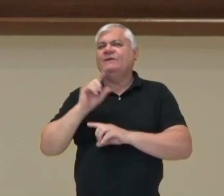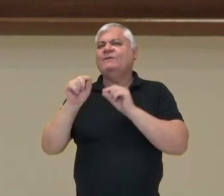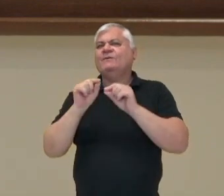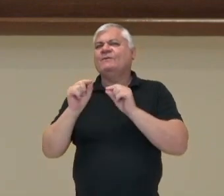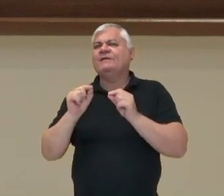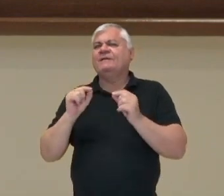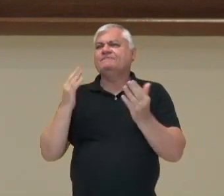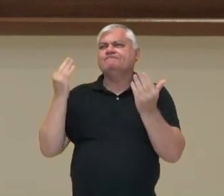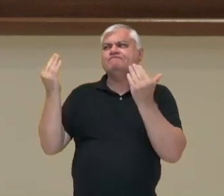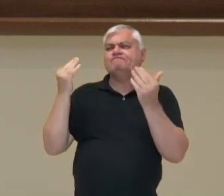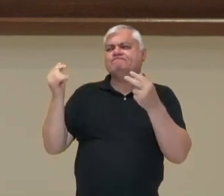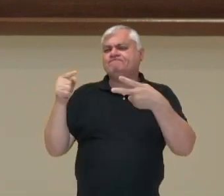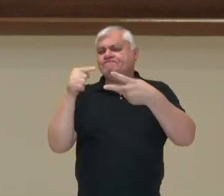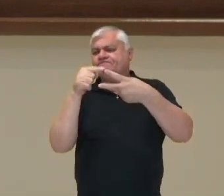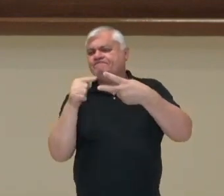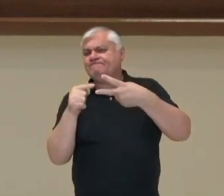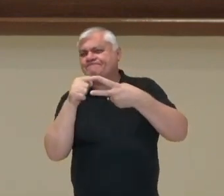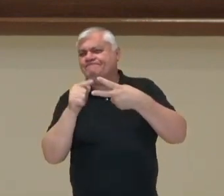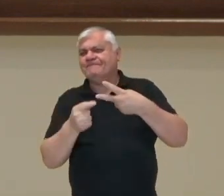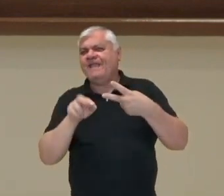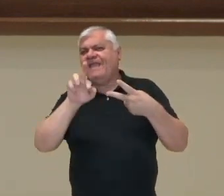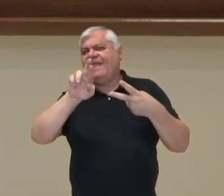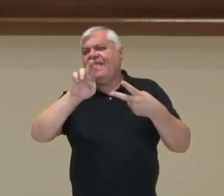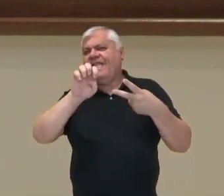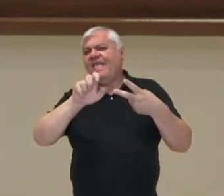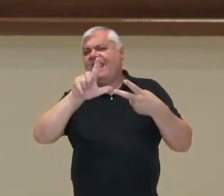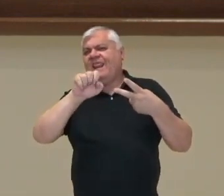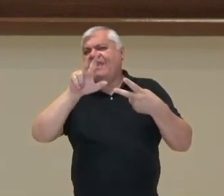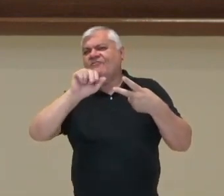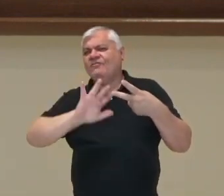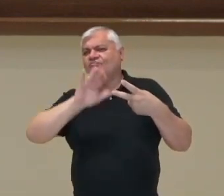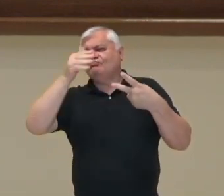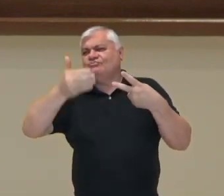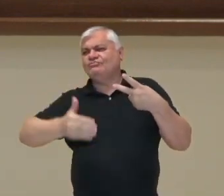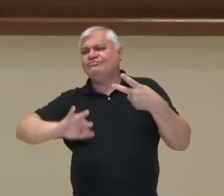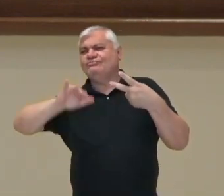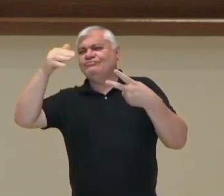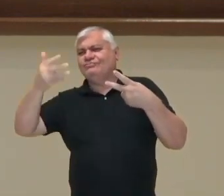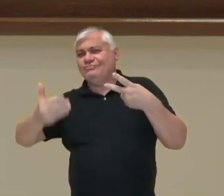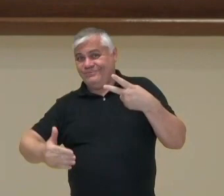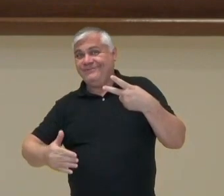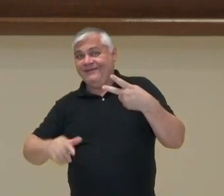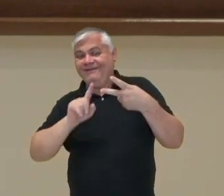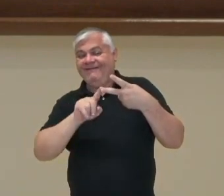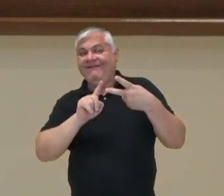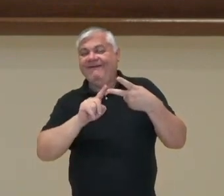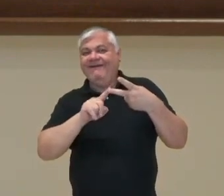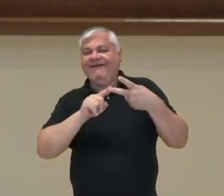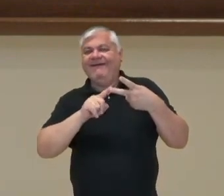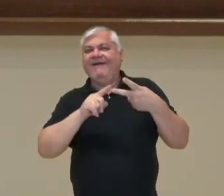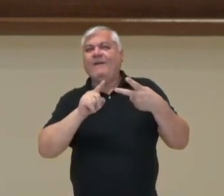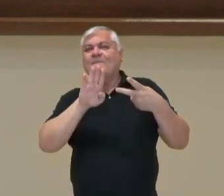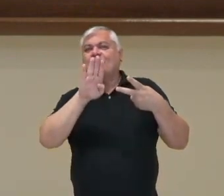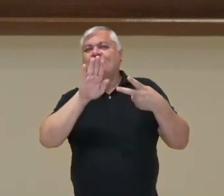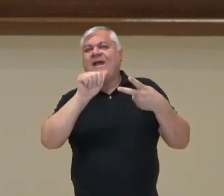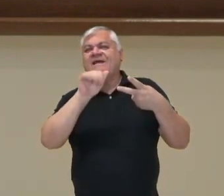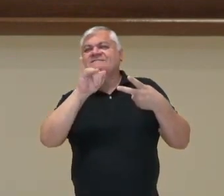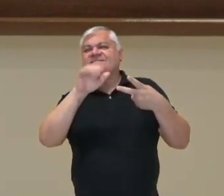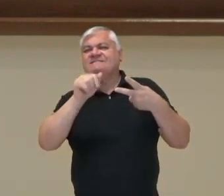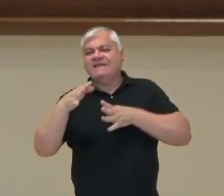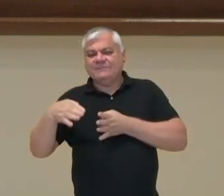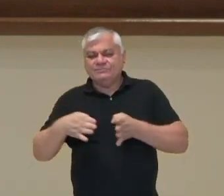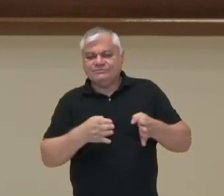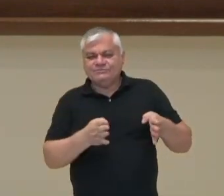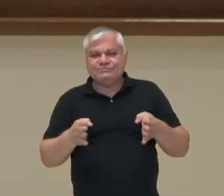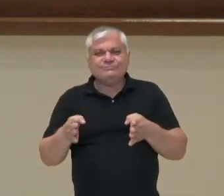duas características, o porquê da direção dos rios do sudeste ser para o interior, né? Sai próximo do